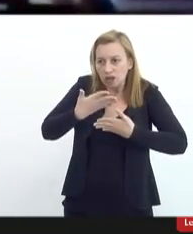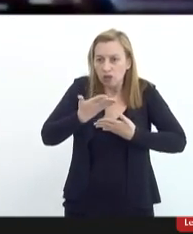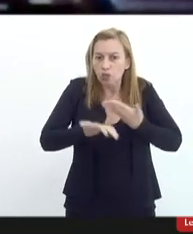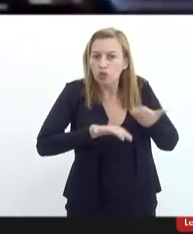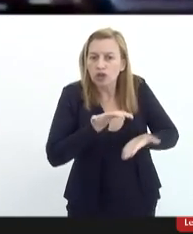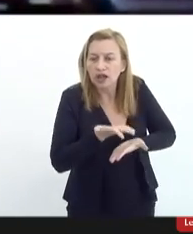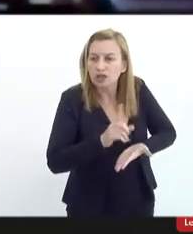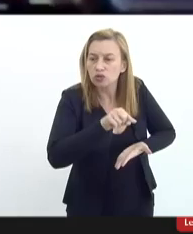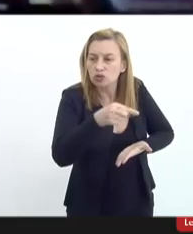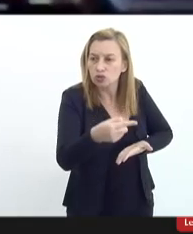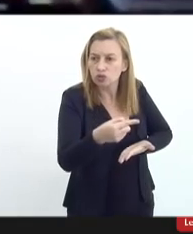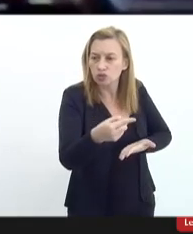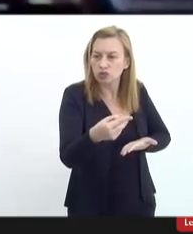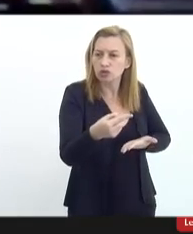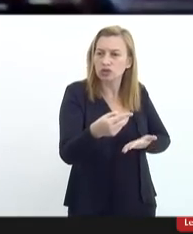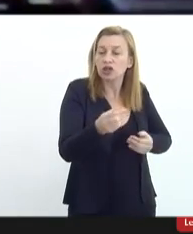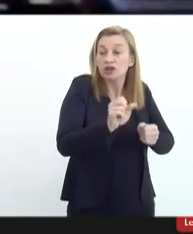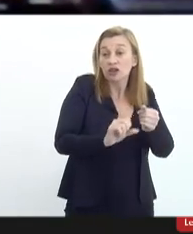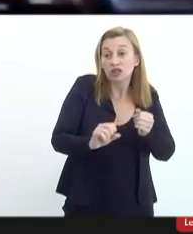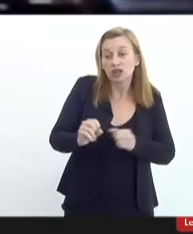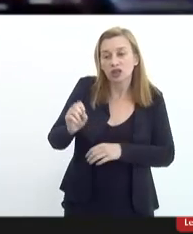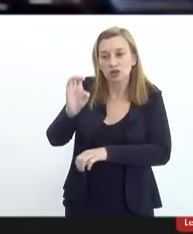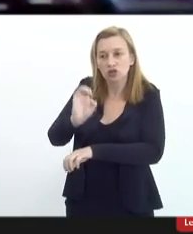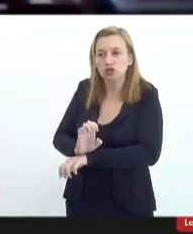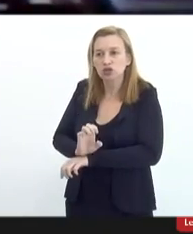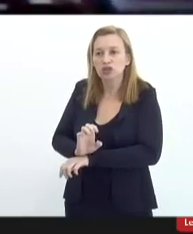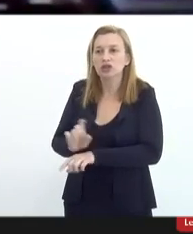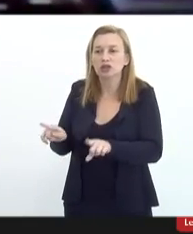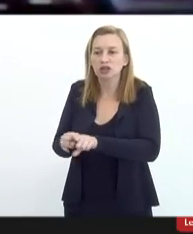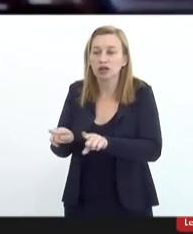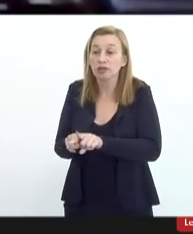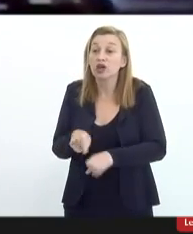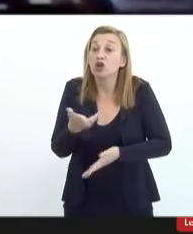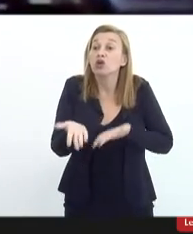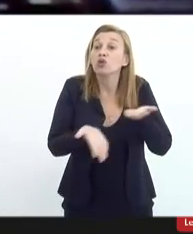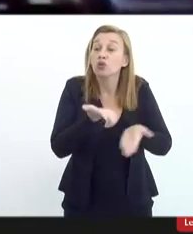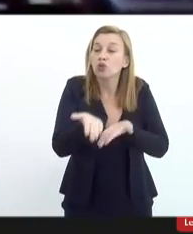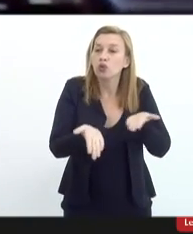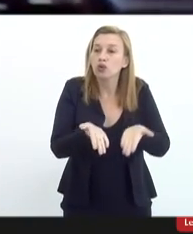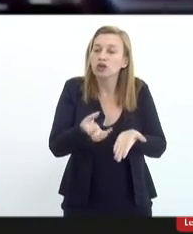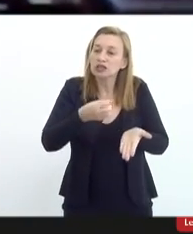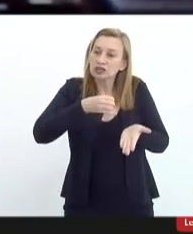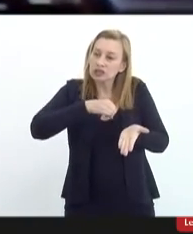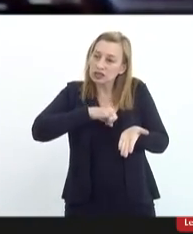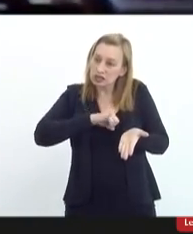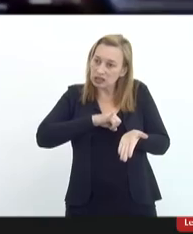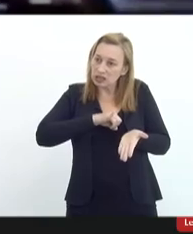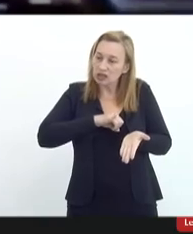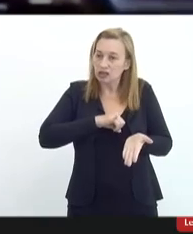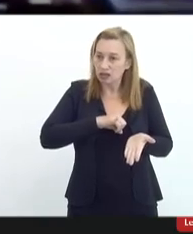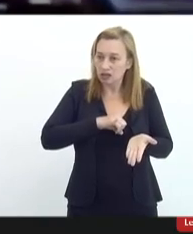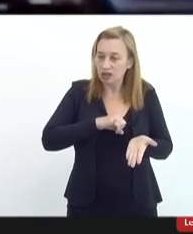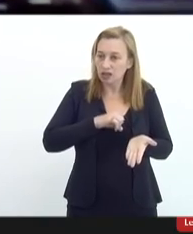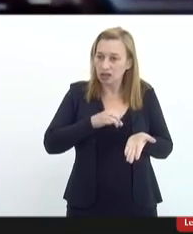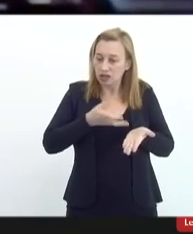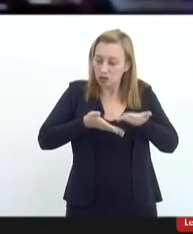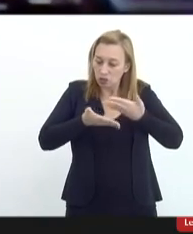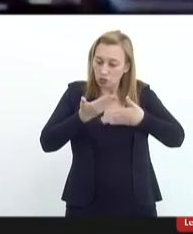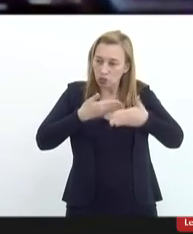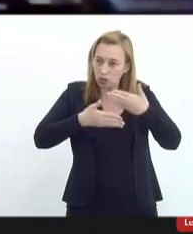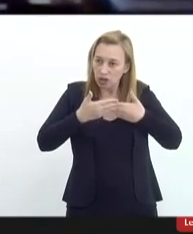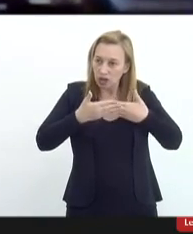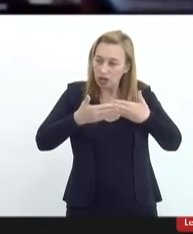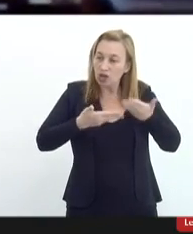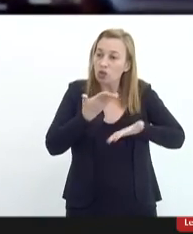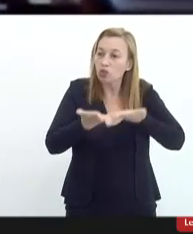outros e fazer com que o Estado seja capaz de cuidar de si como Estado, cuidando de